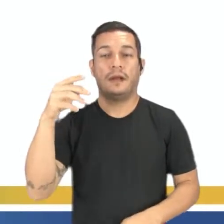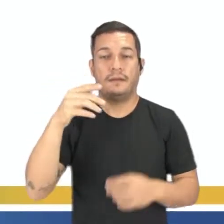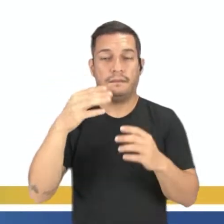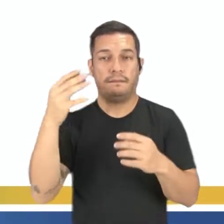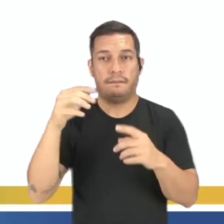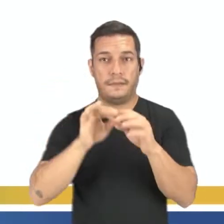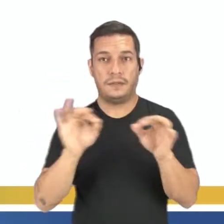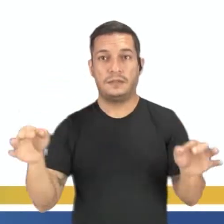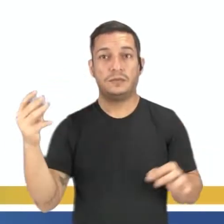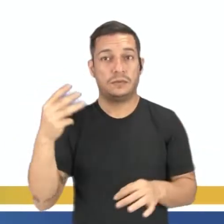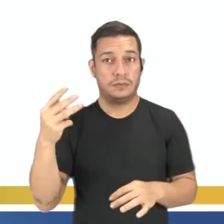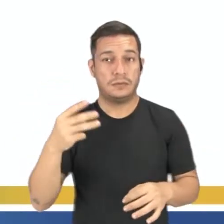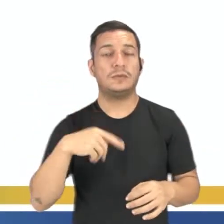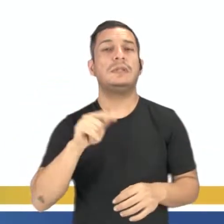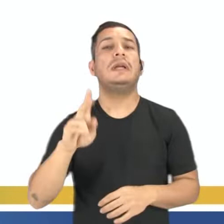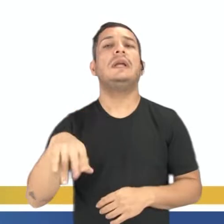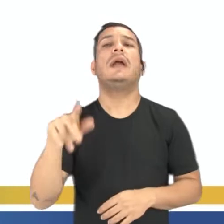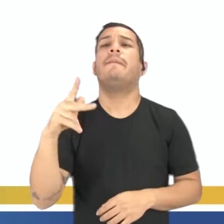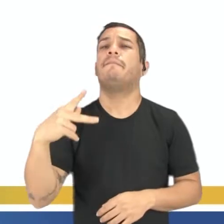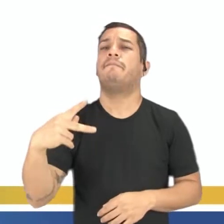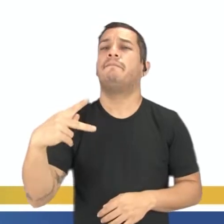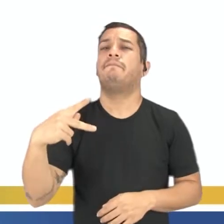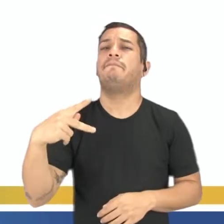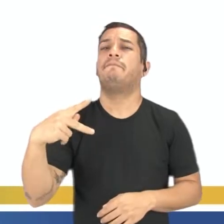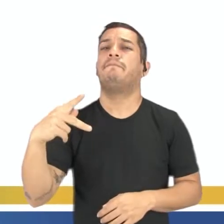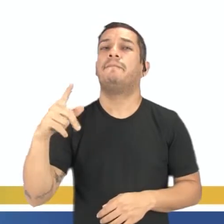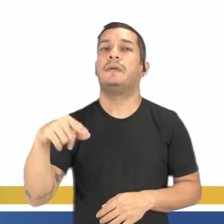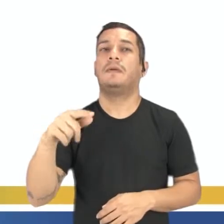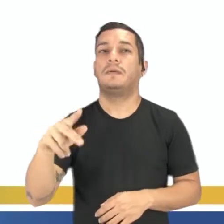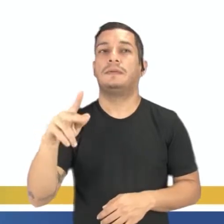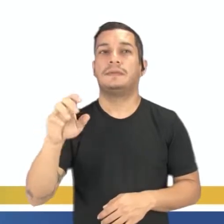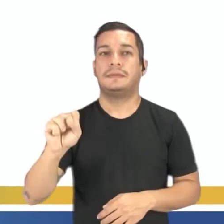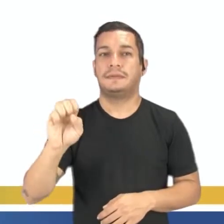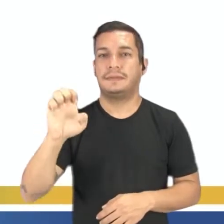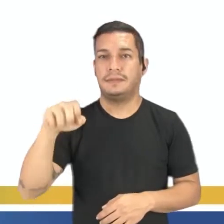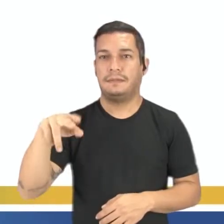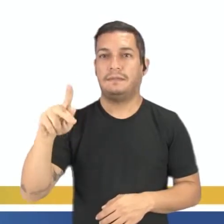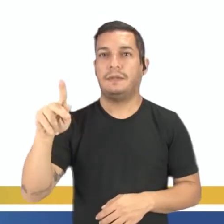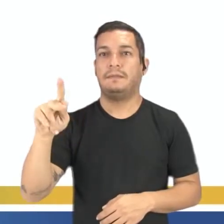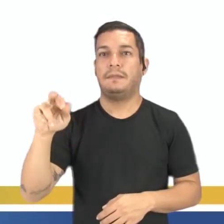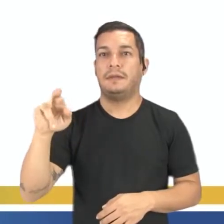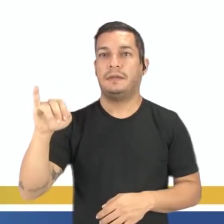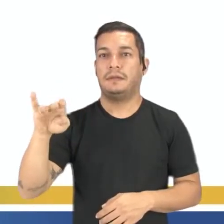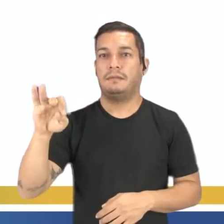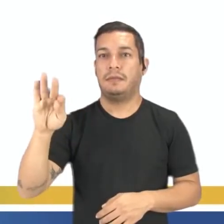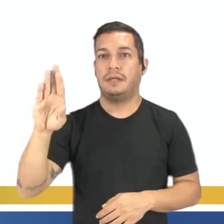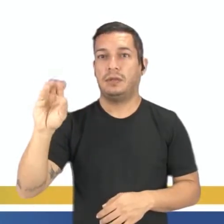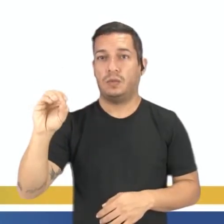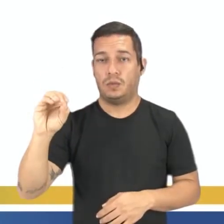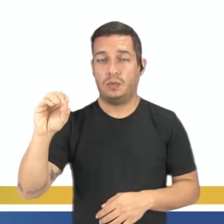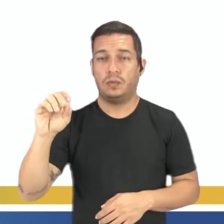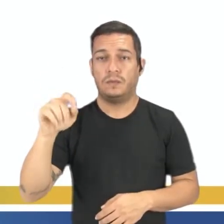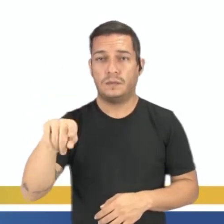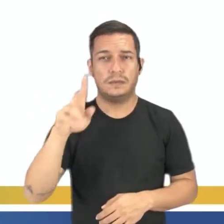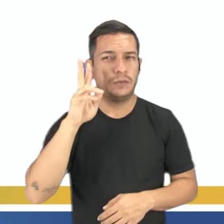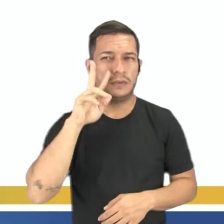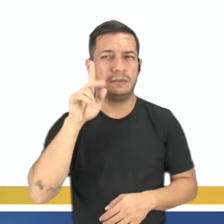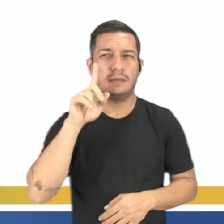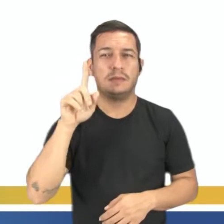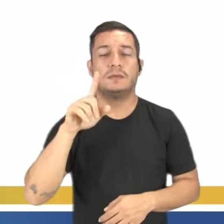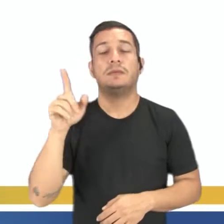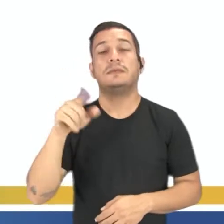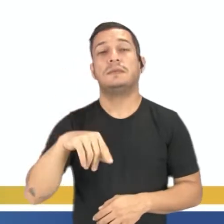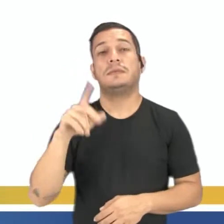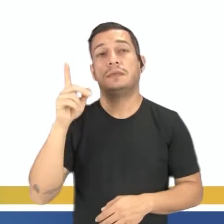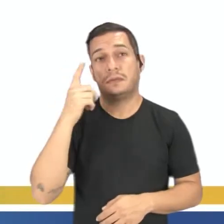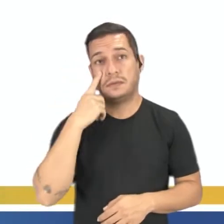me pergunta, professor, quem é P? P é o semiperímetro. E se você não recorda o que é o semiperímetro, tendo